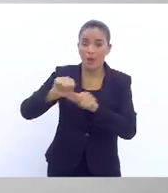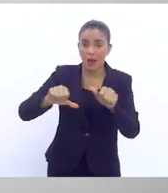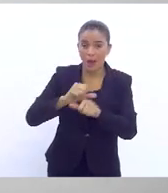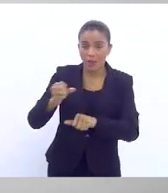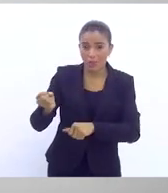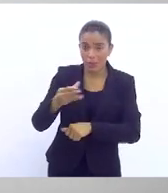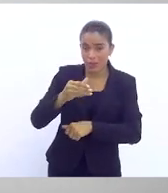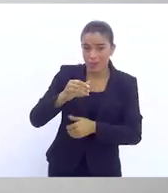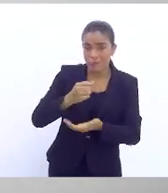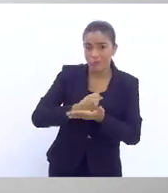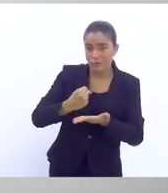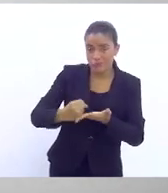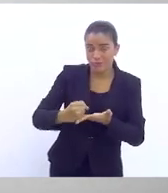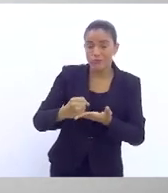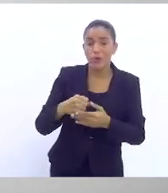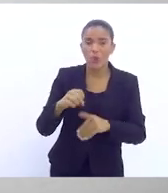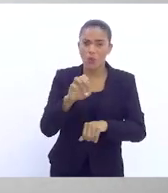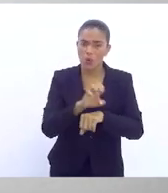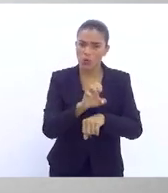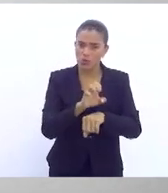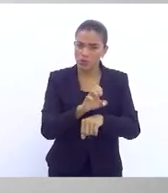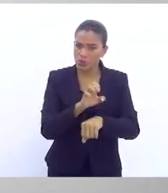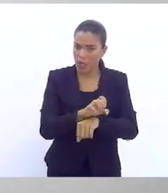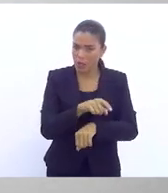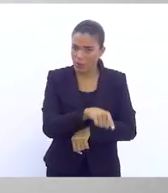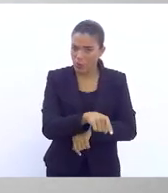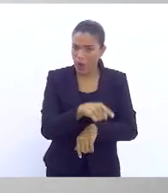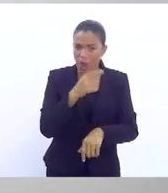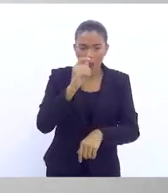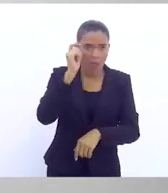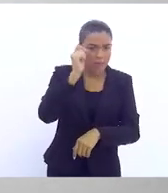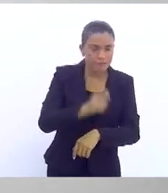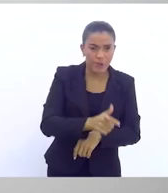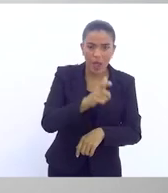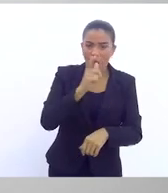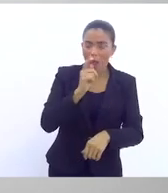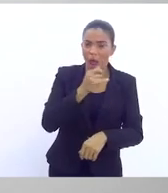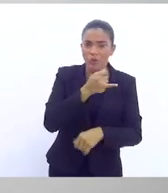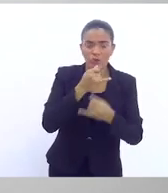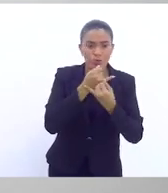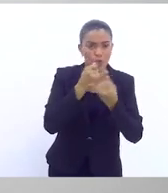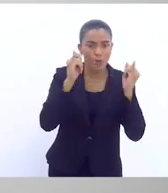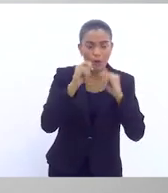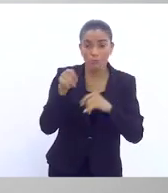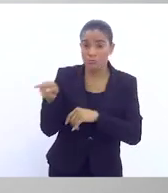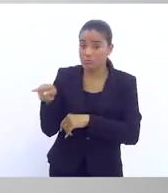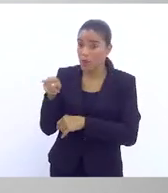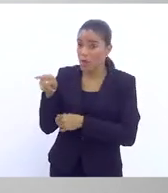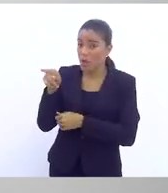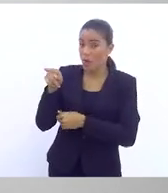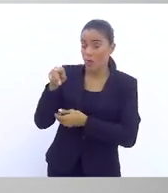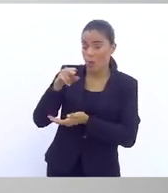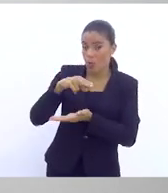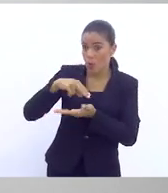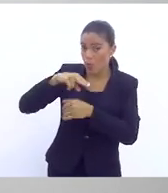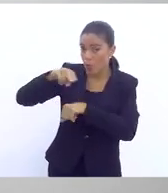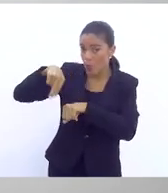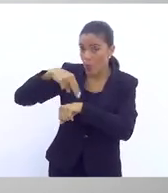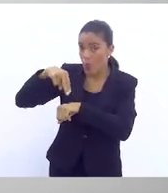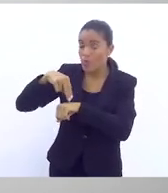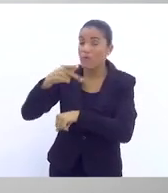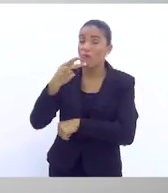entendi o estado que era automática entendeu Tesouro Nacional que teria que haver outra